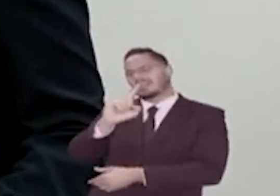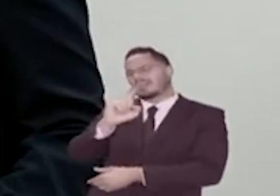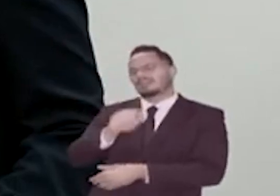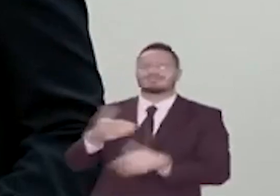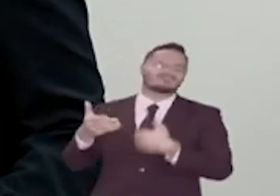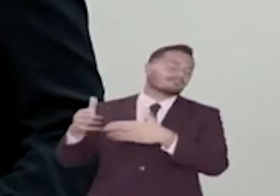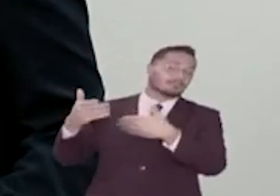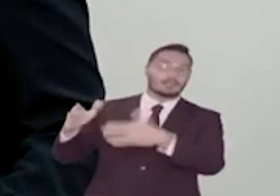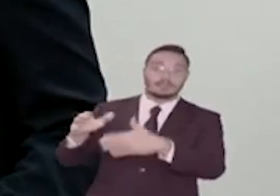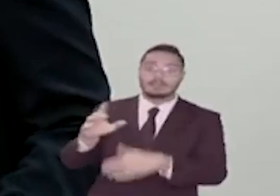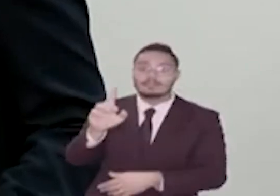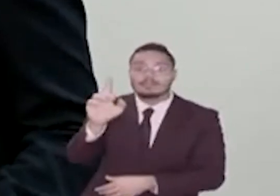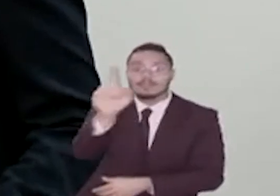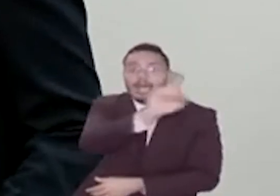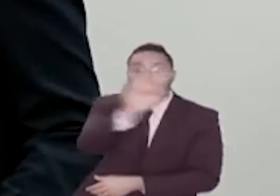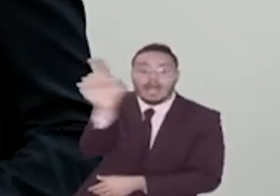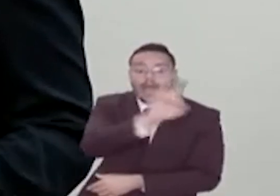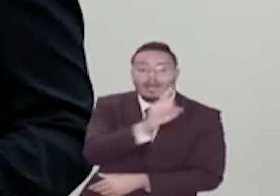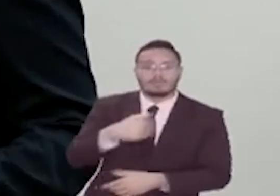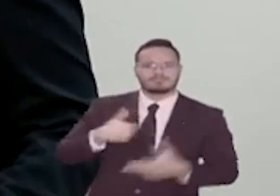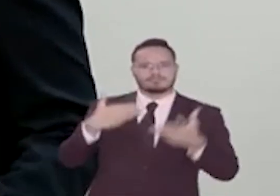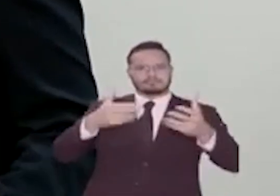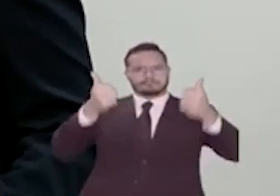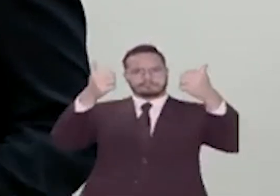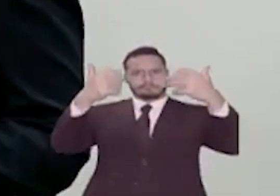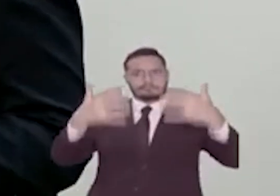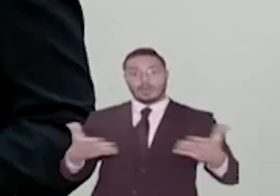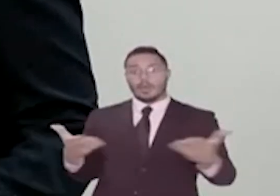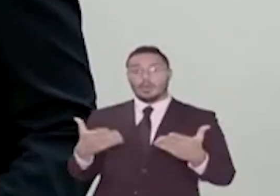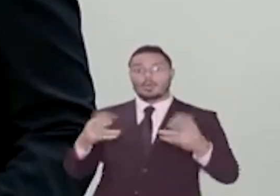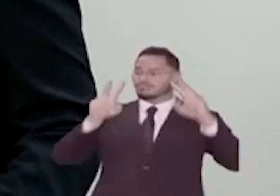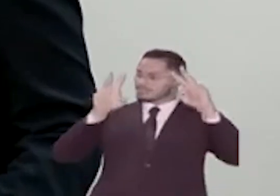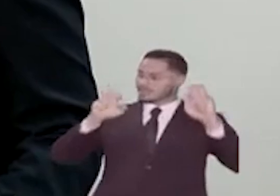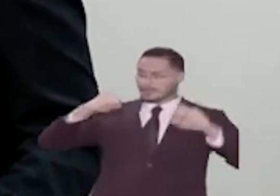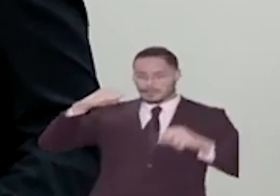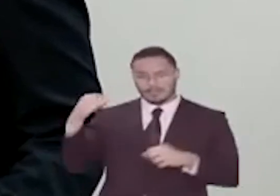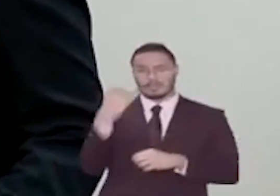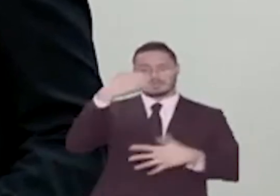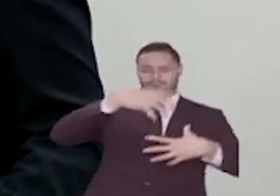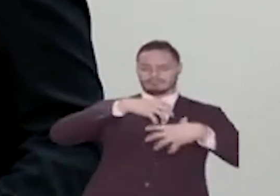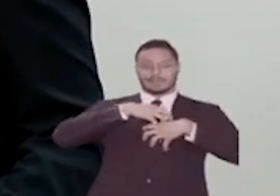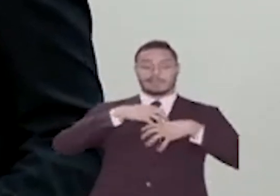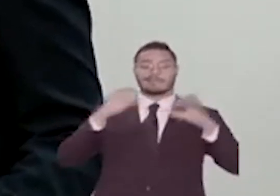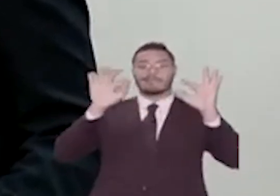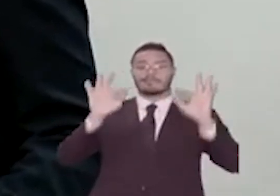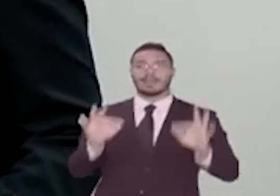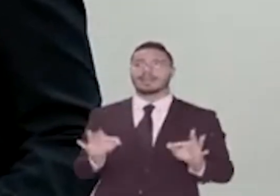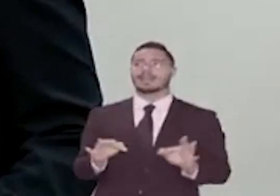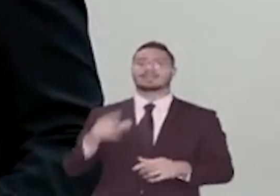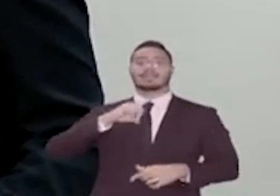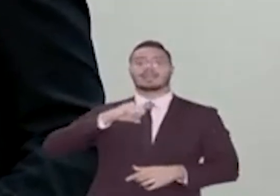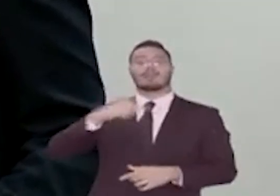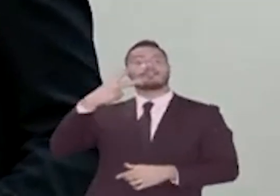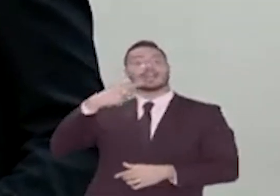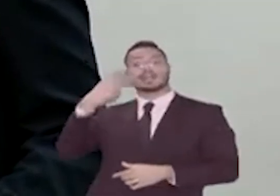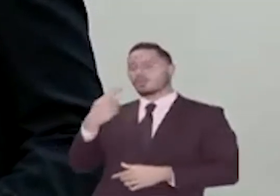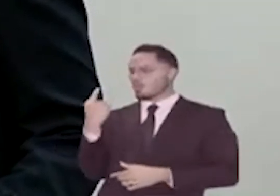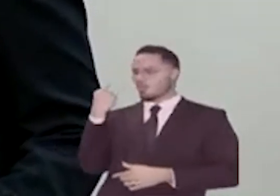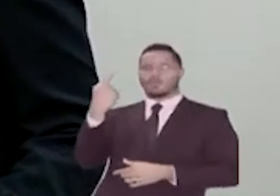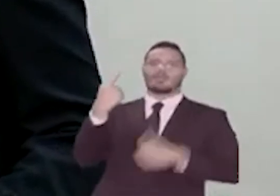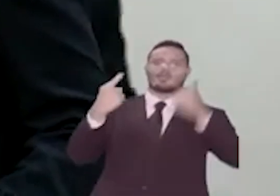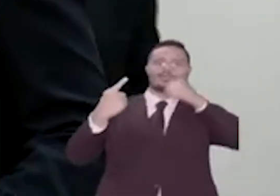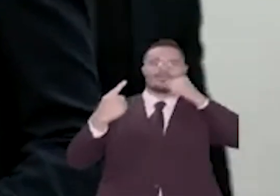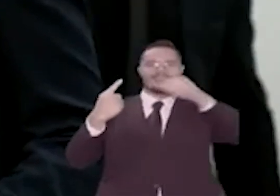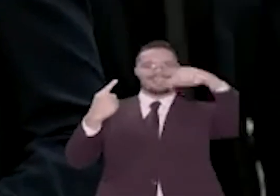é importante e nós somos muito felizes, eu sou muito feliz como única vereadora mulher dessa casa, de ter lutado arduamente nos últimos